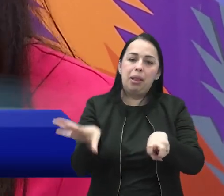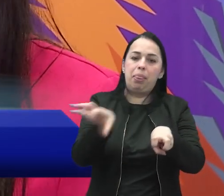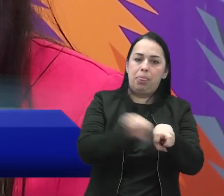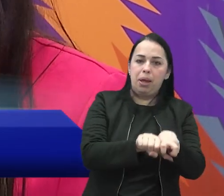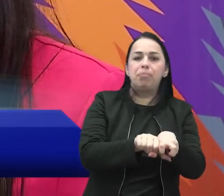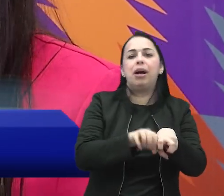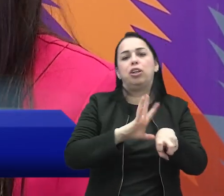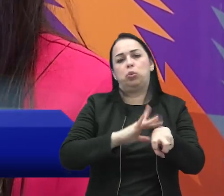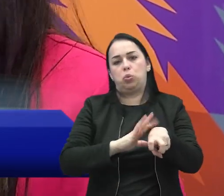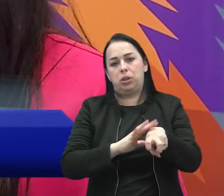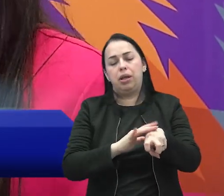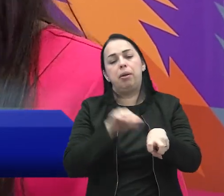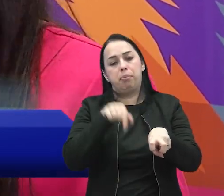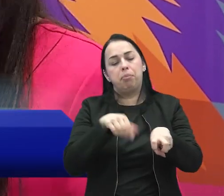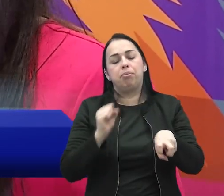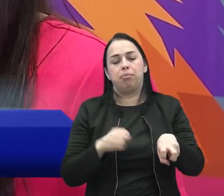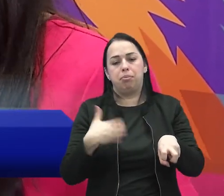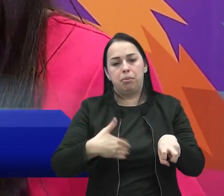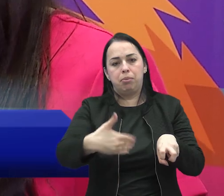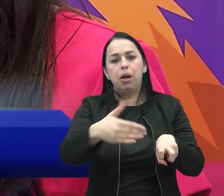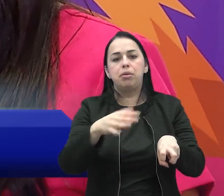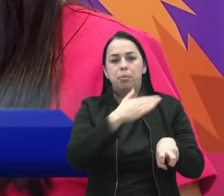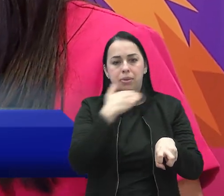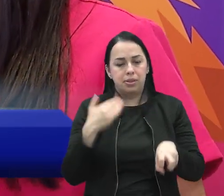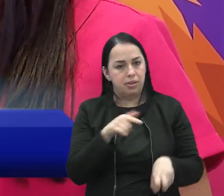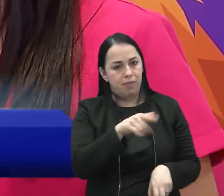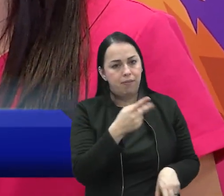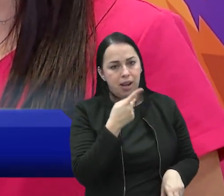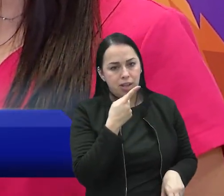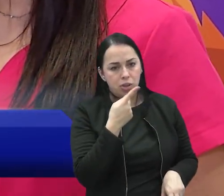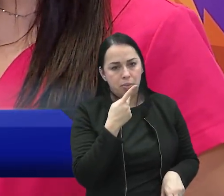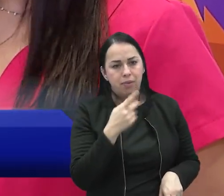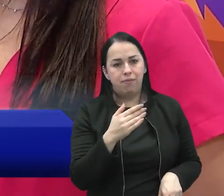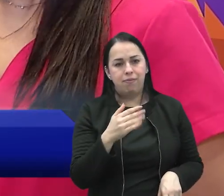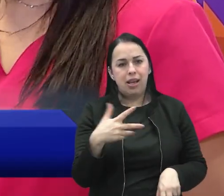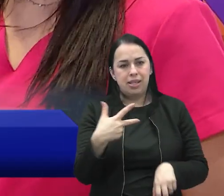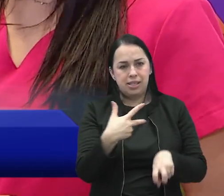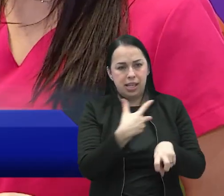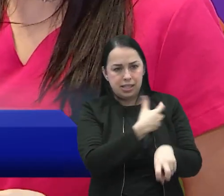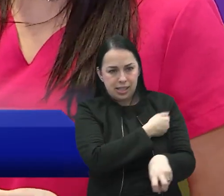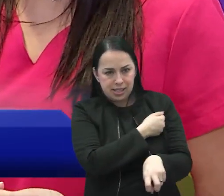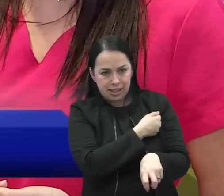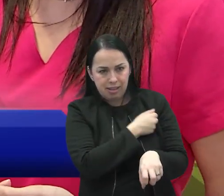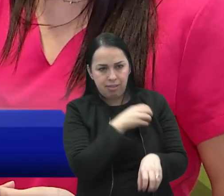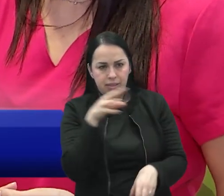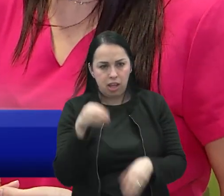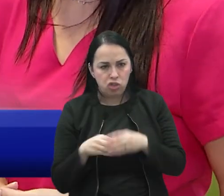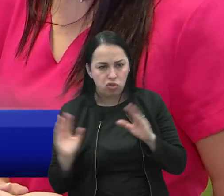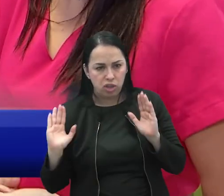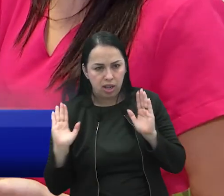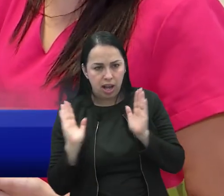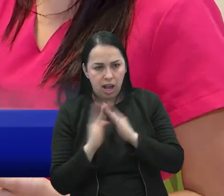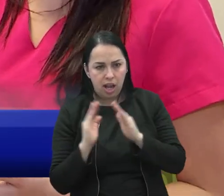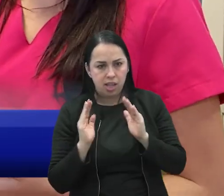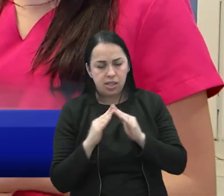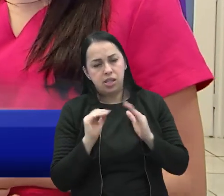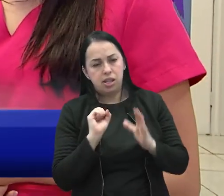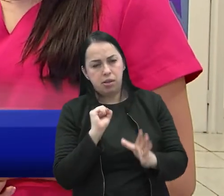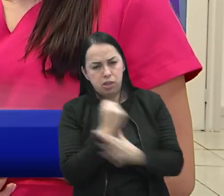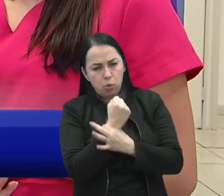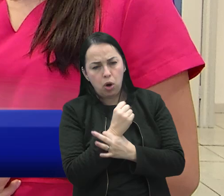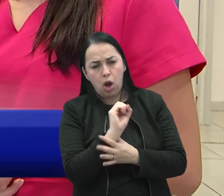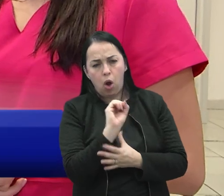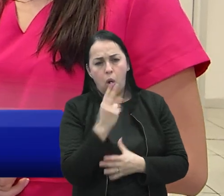pet adquirir alguma dessas doenças e muitas vezes vir até a óbito. A gente está falando sobre vacinação. Vacinar em casa é seguro ou é